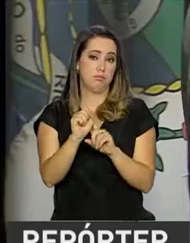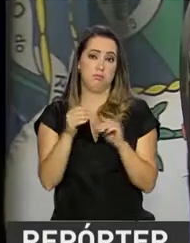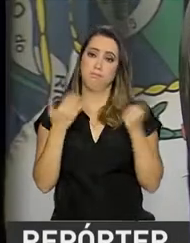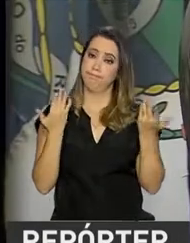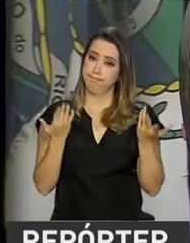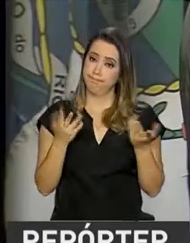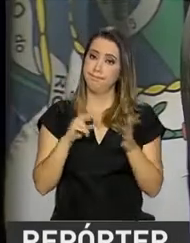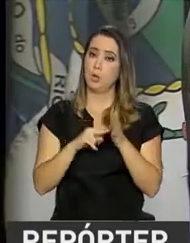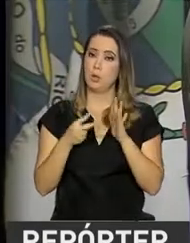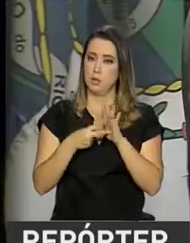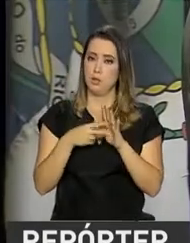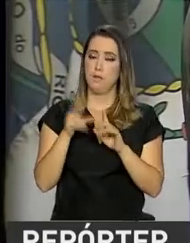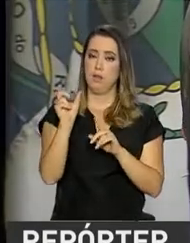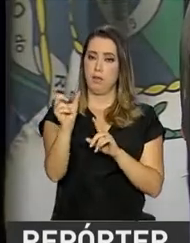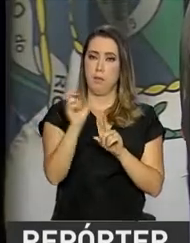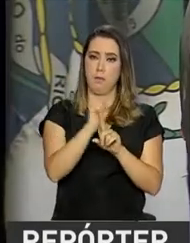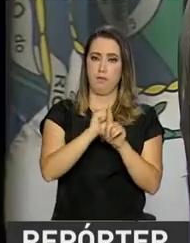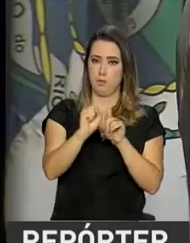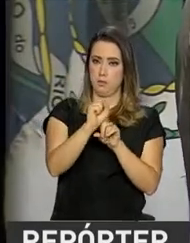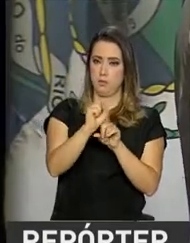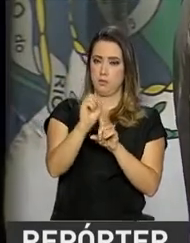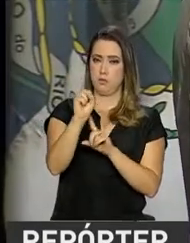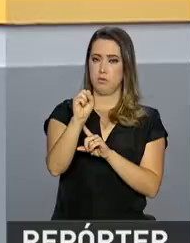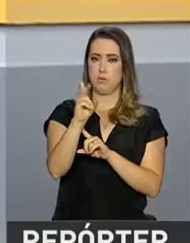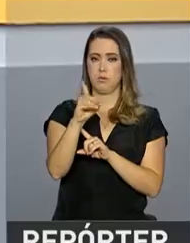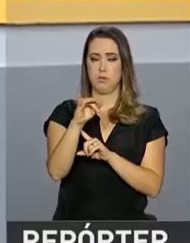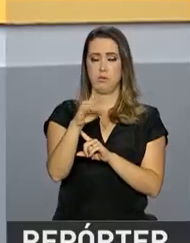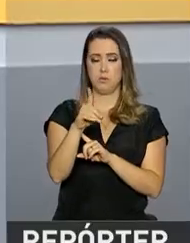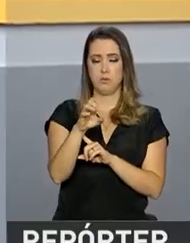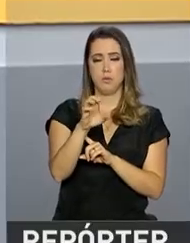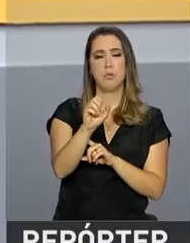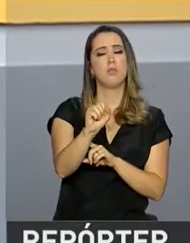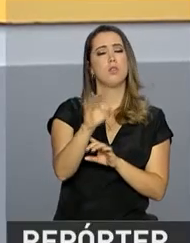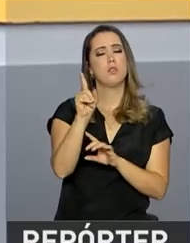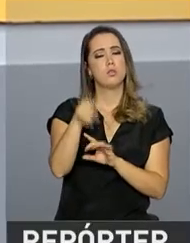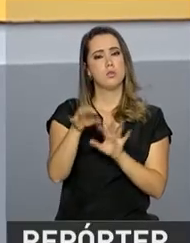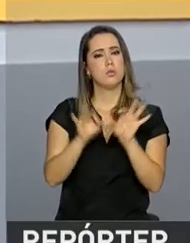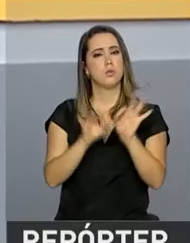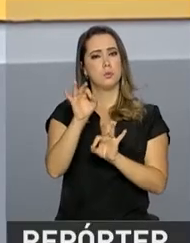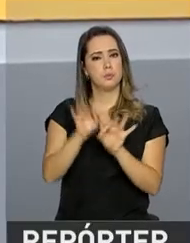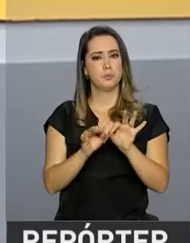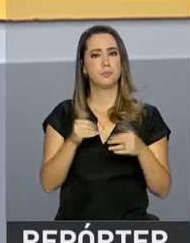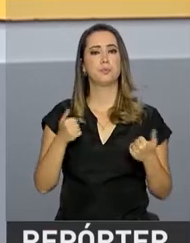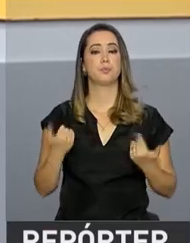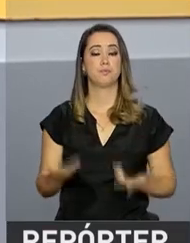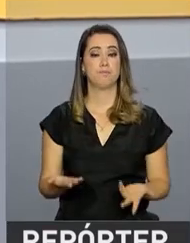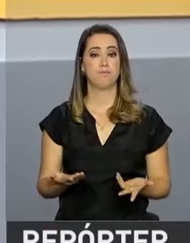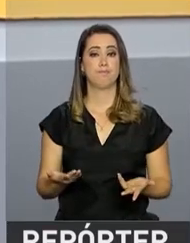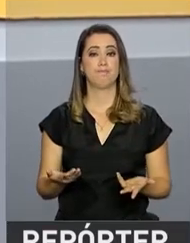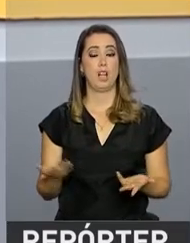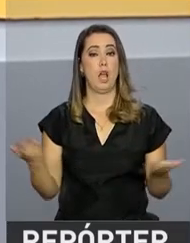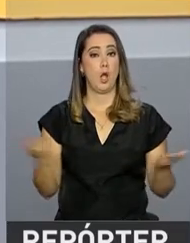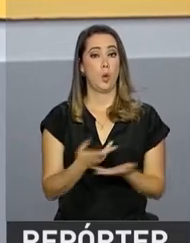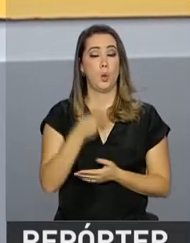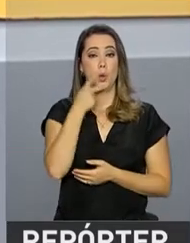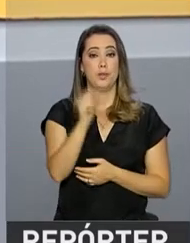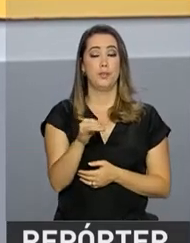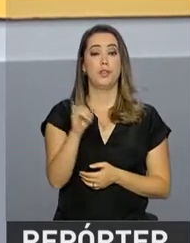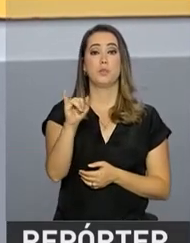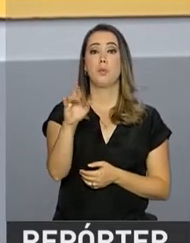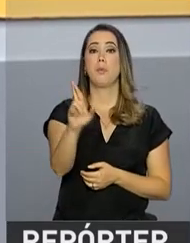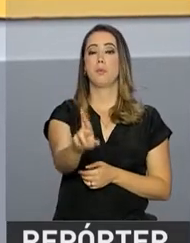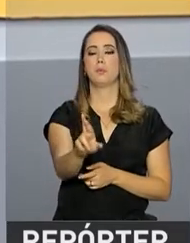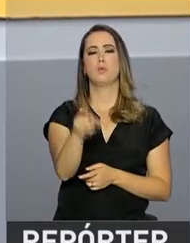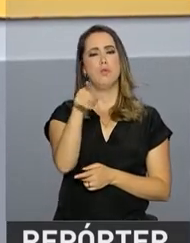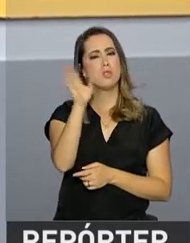sociedade é organização é o assunto agora é a declaração do imposto de renda você já fez a